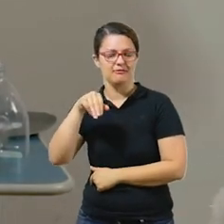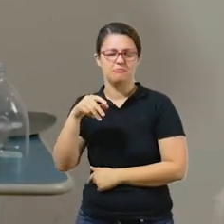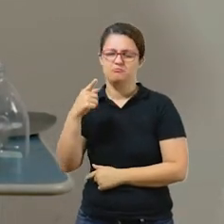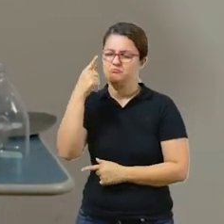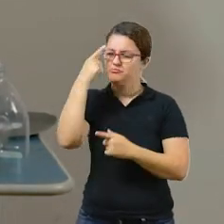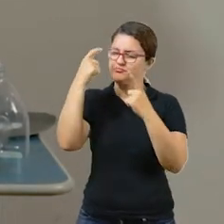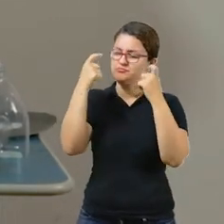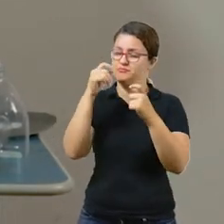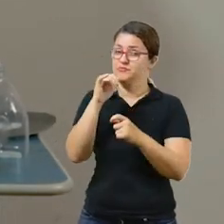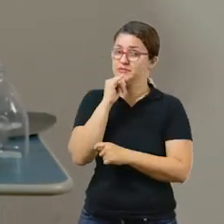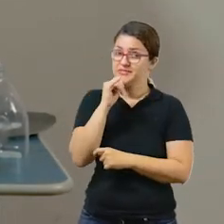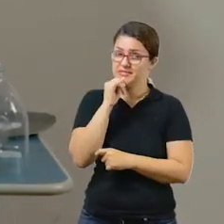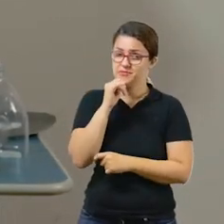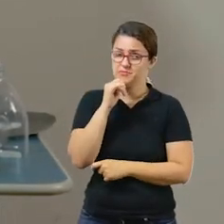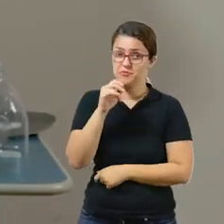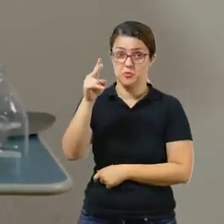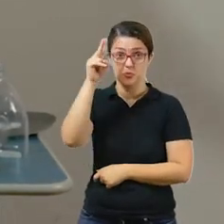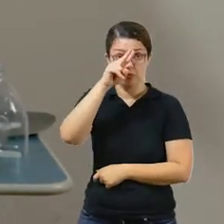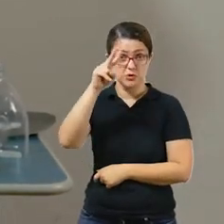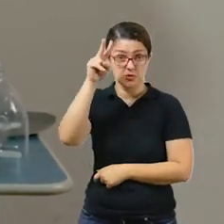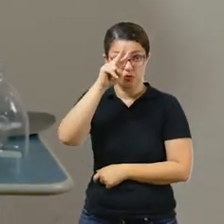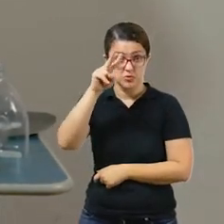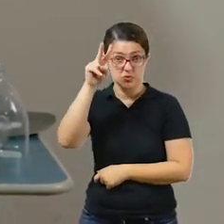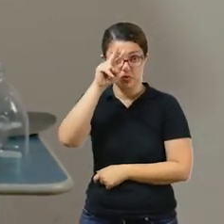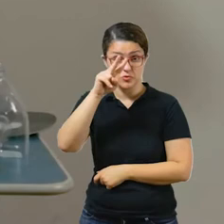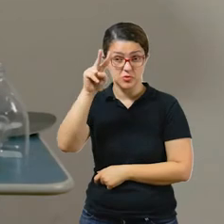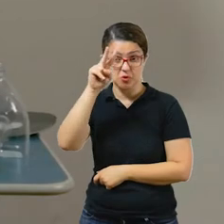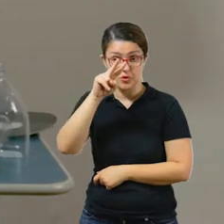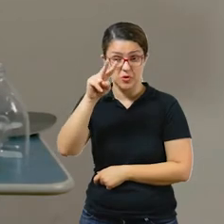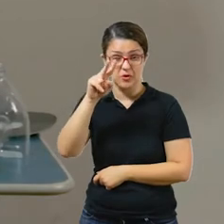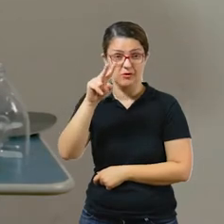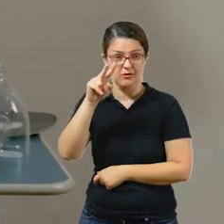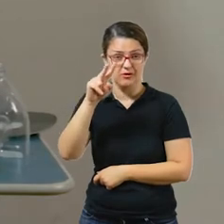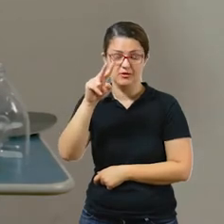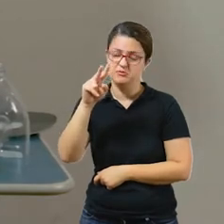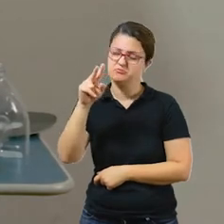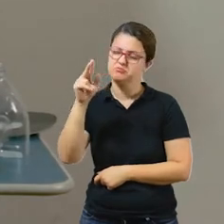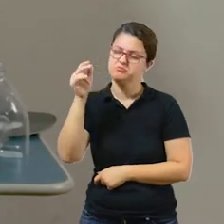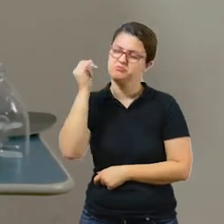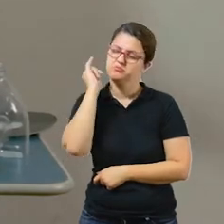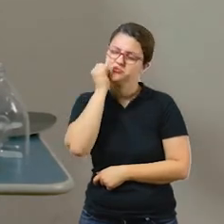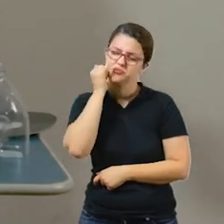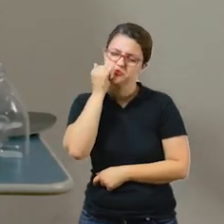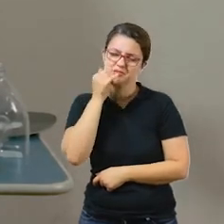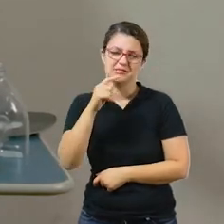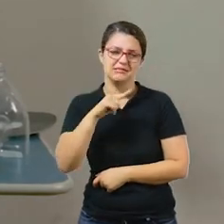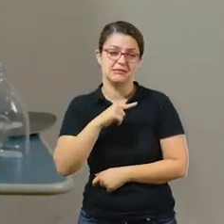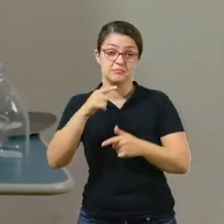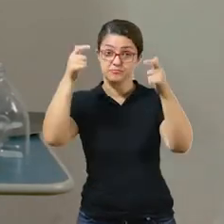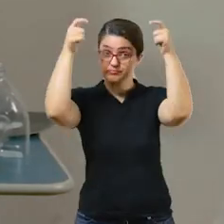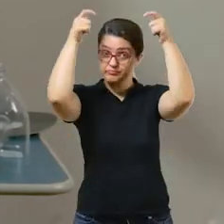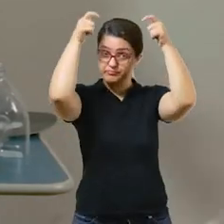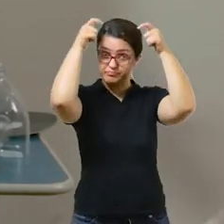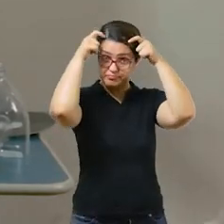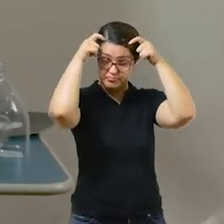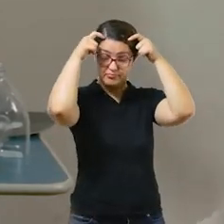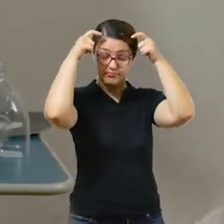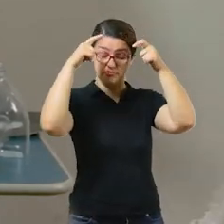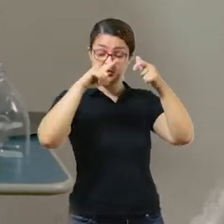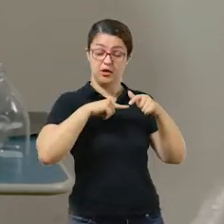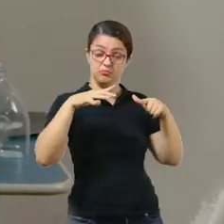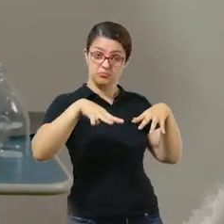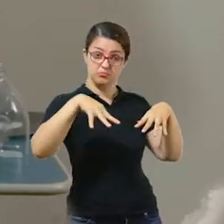gente. Porque quando a gente ouve um conto de fadas, a gente viaja, tem a princesa, tem o